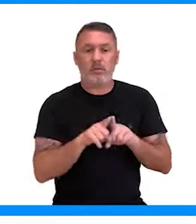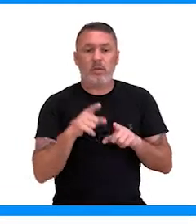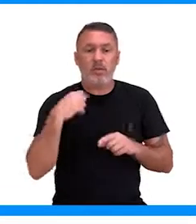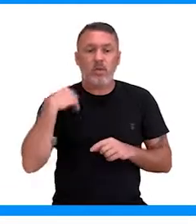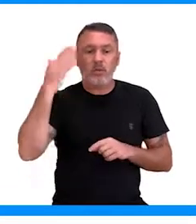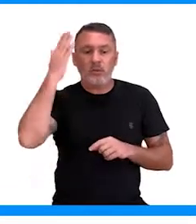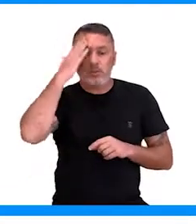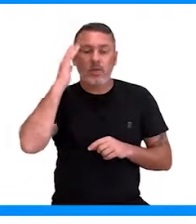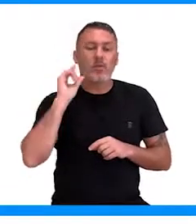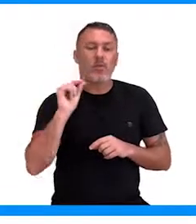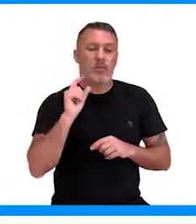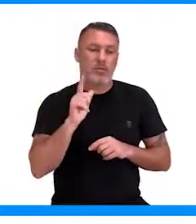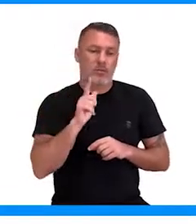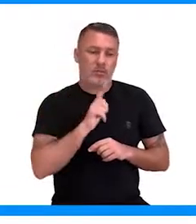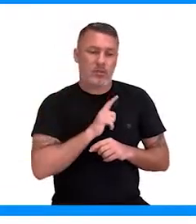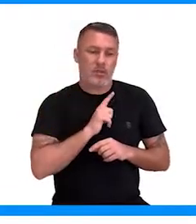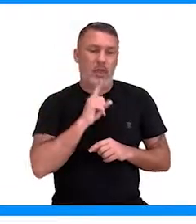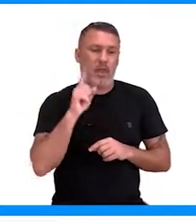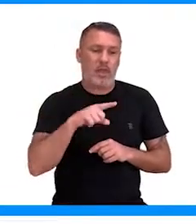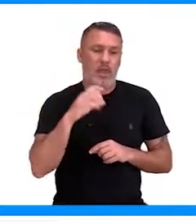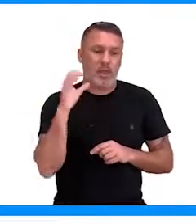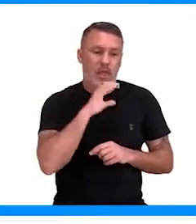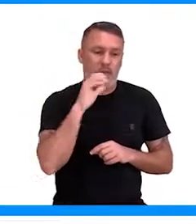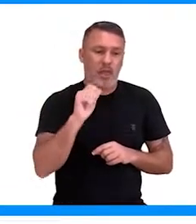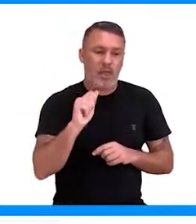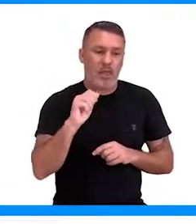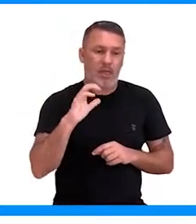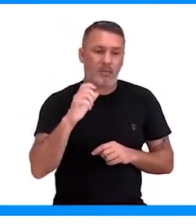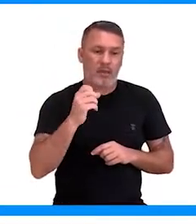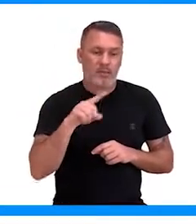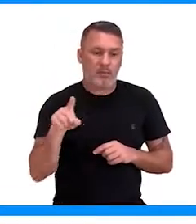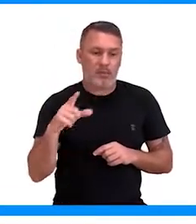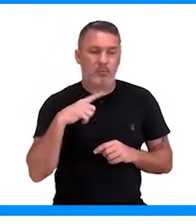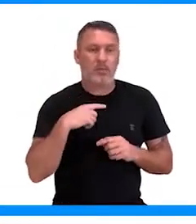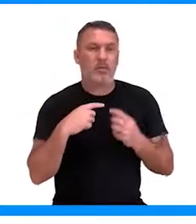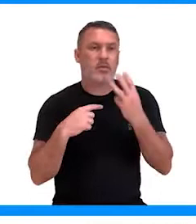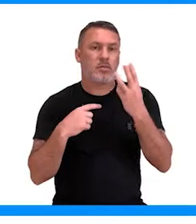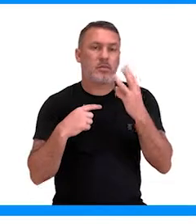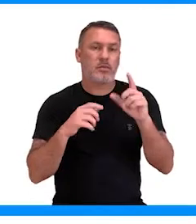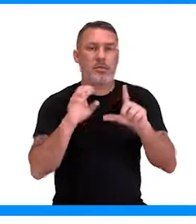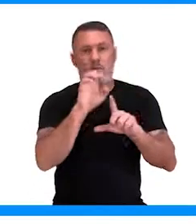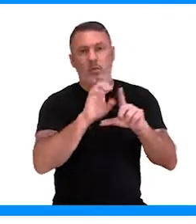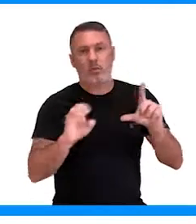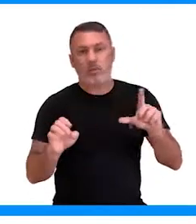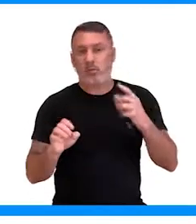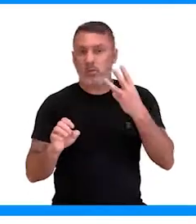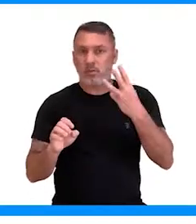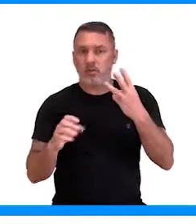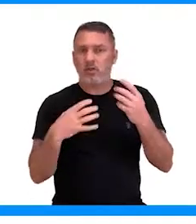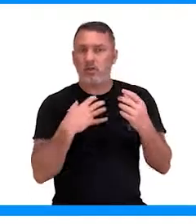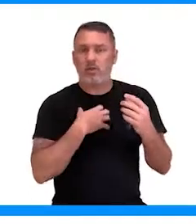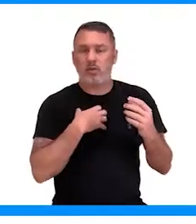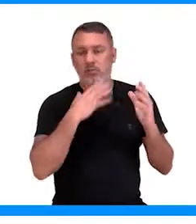no qual eu sei que existe aceleração e eu tenho 3 possibilidades de equação.